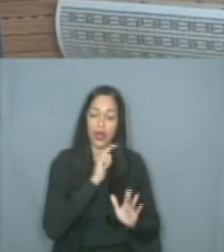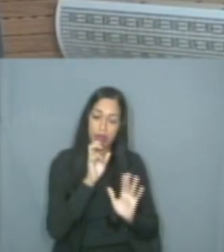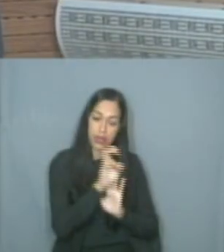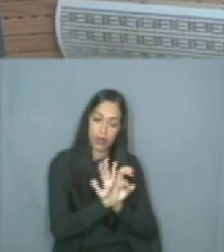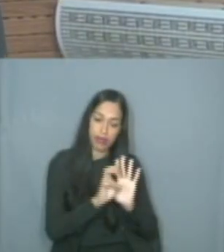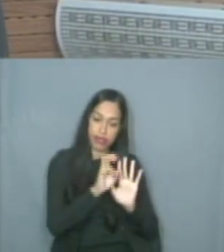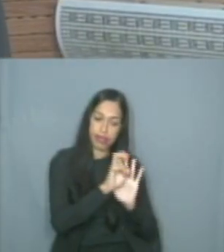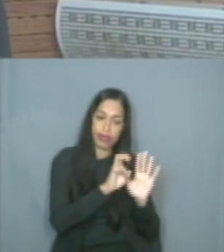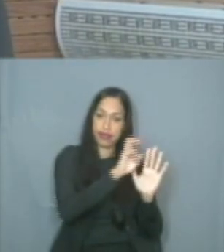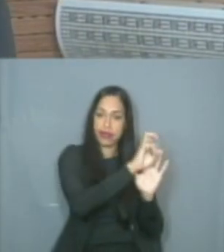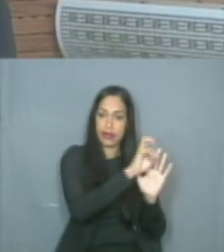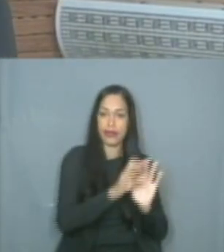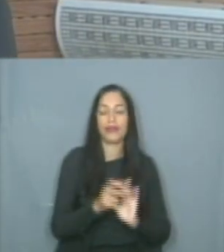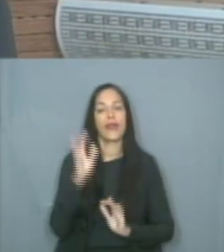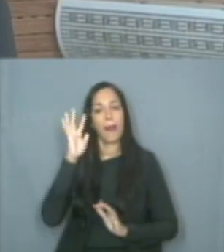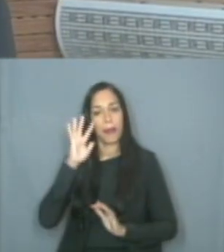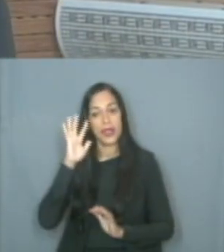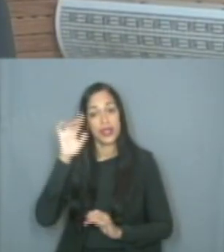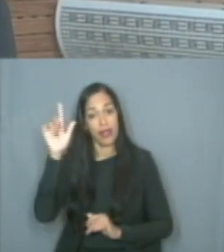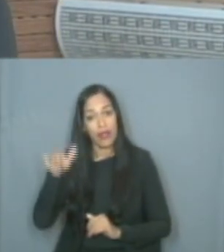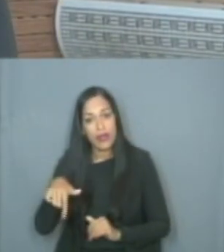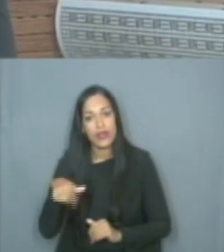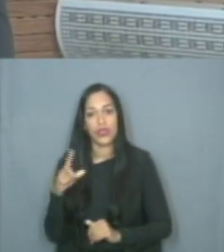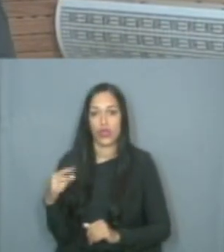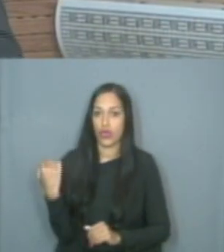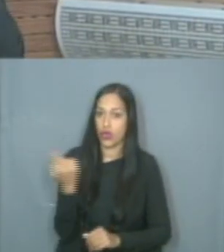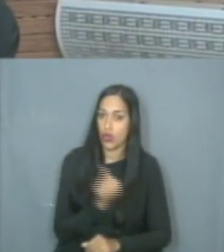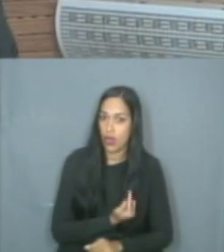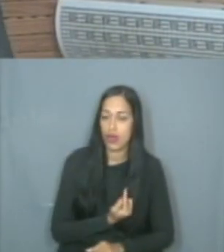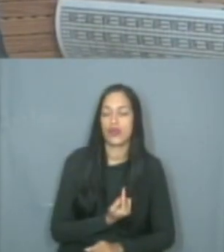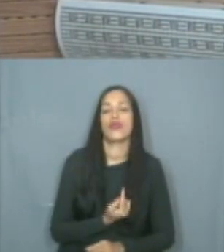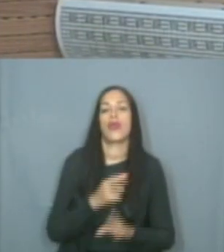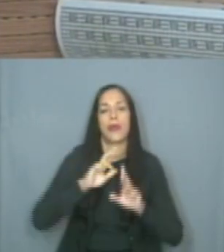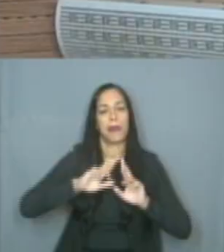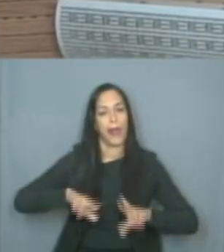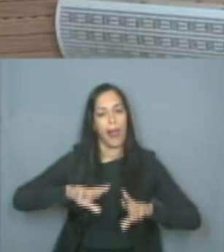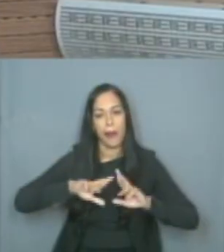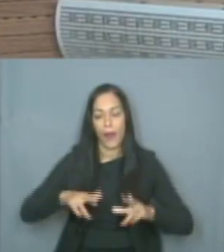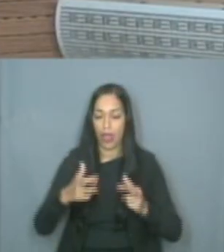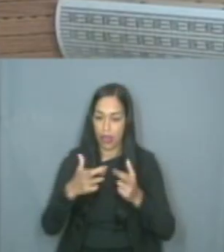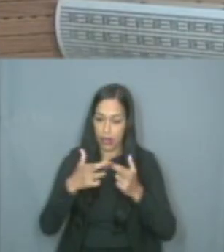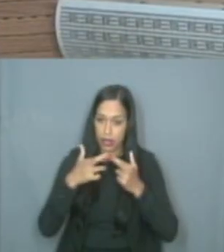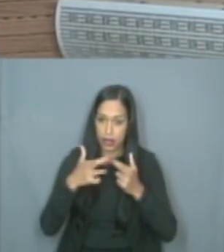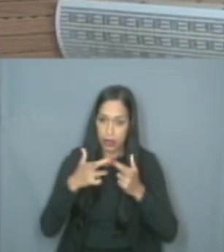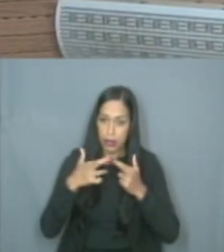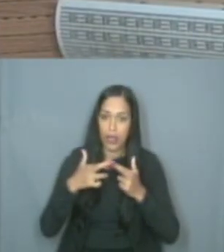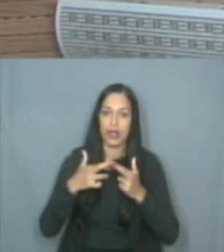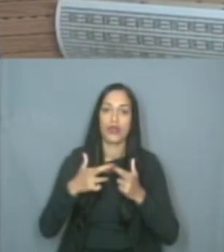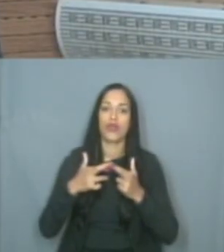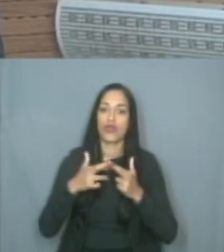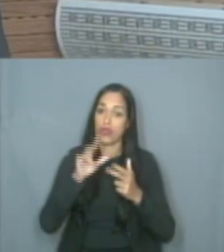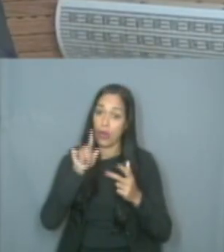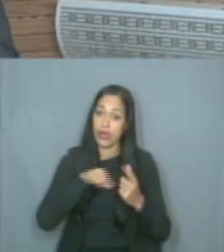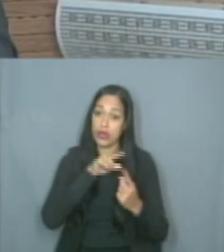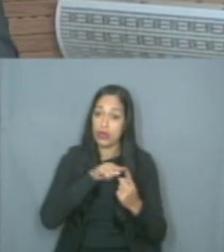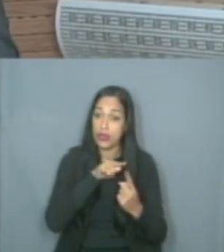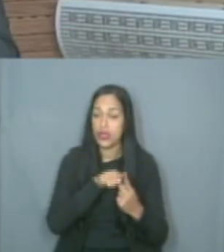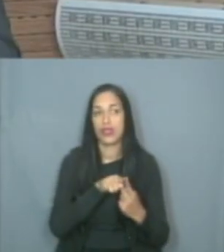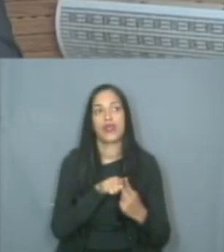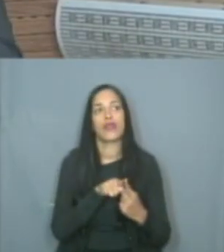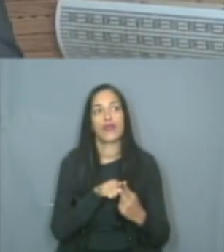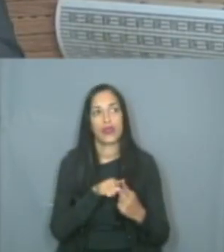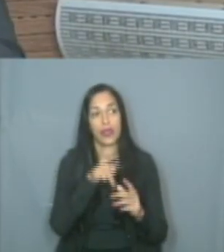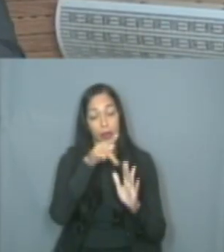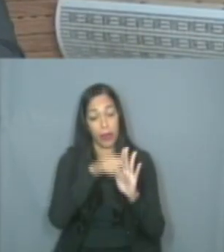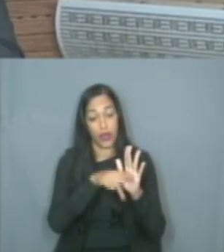cadeira. Então, pensando nisso, nós estamos aqui colocando diversos requerimentos nesse sentido de que o